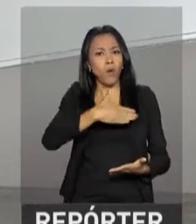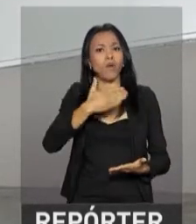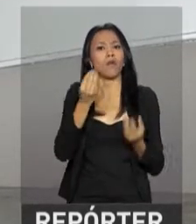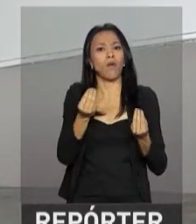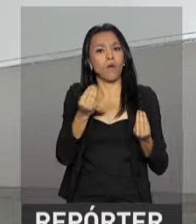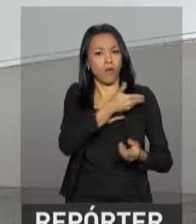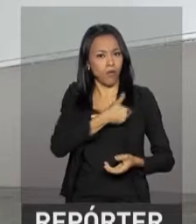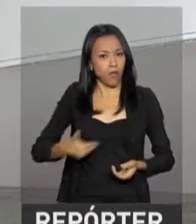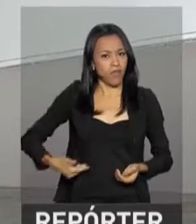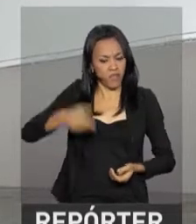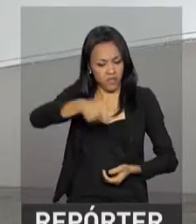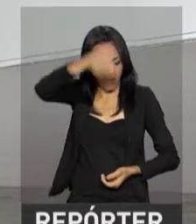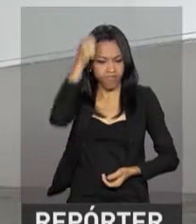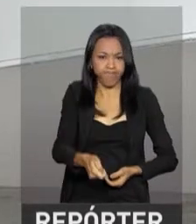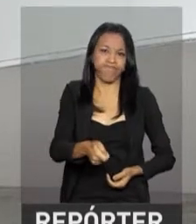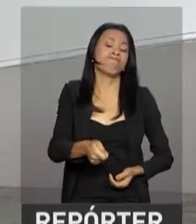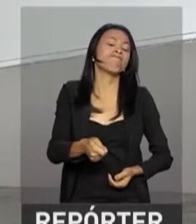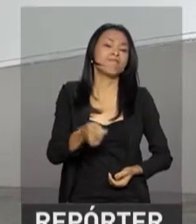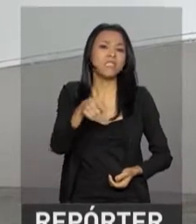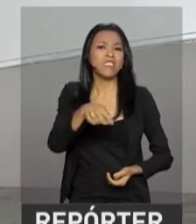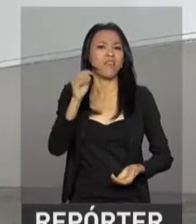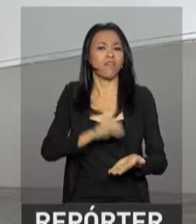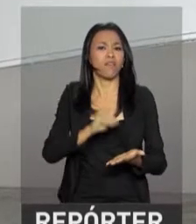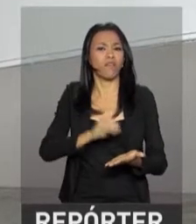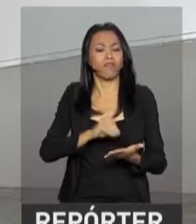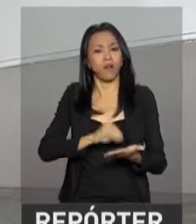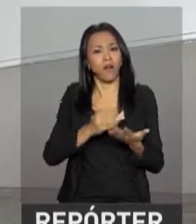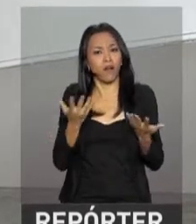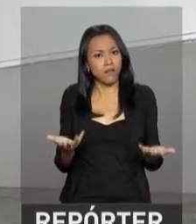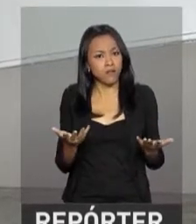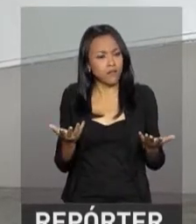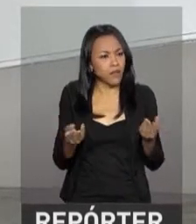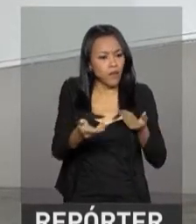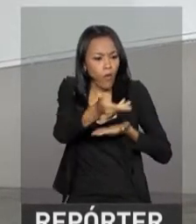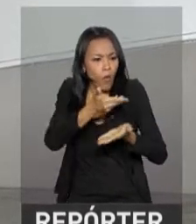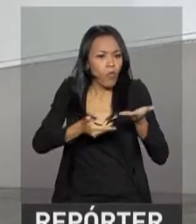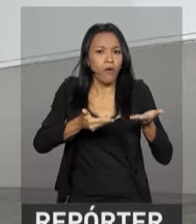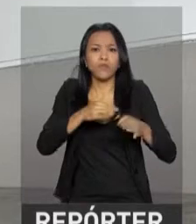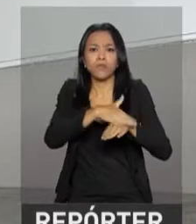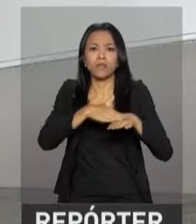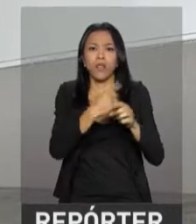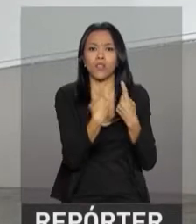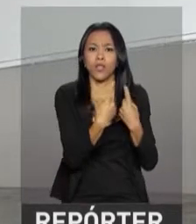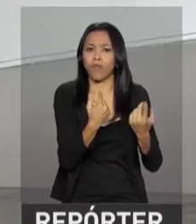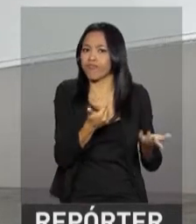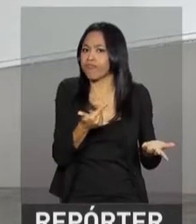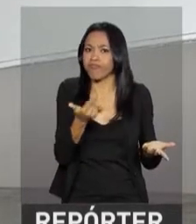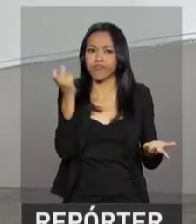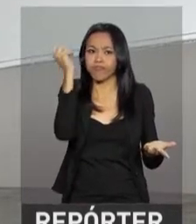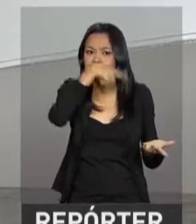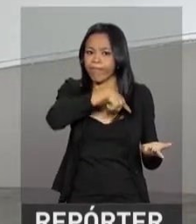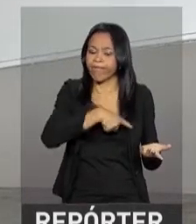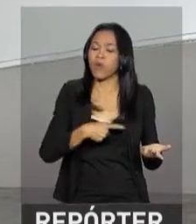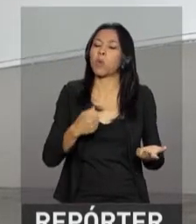administração de nicolás maduro e sua falta de disposição para qualquer tipo de diálogo o brasil aplica